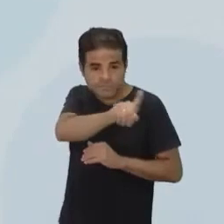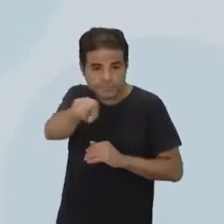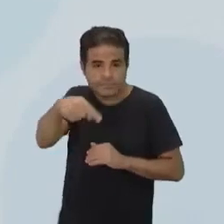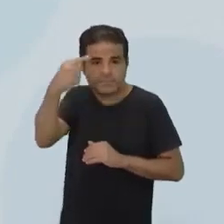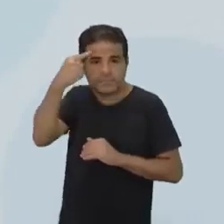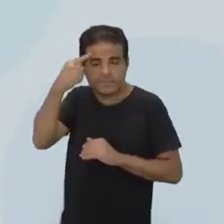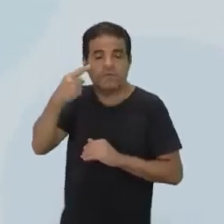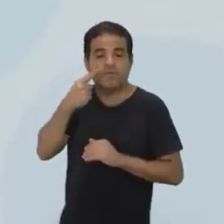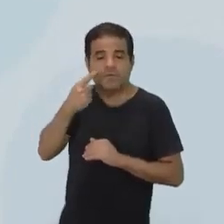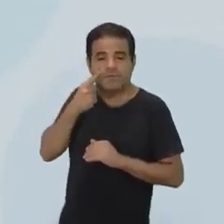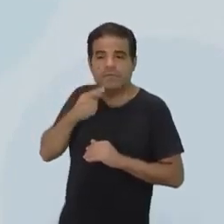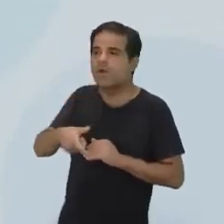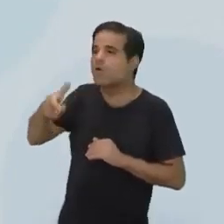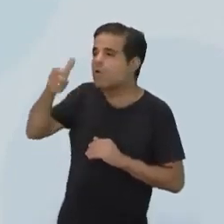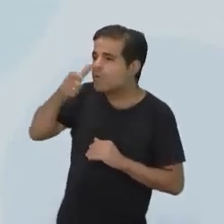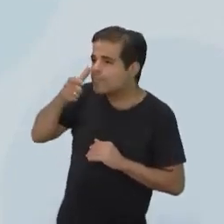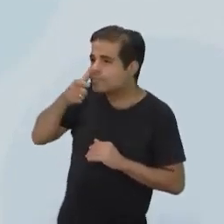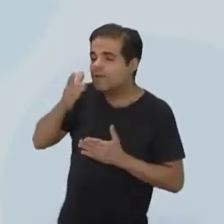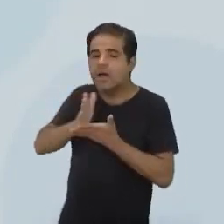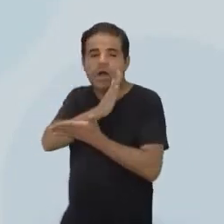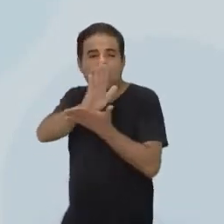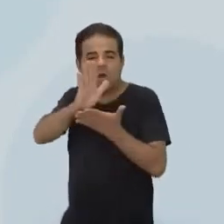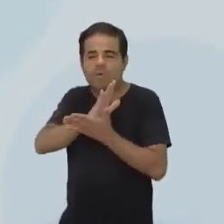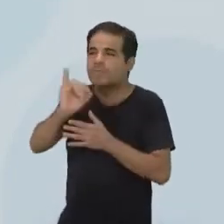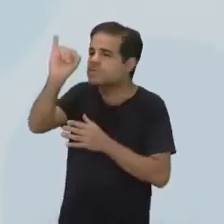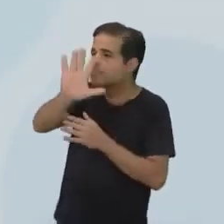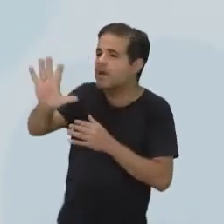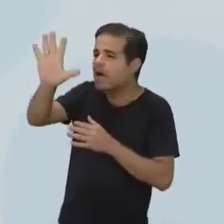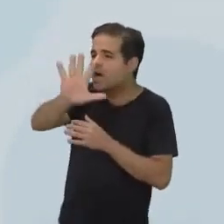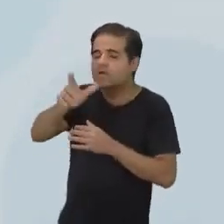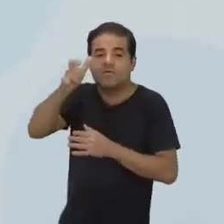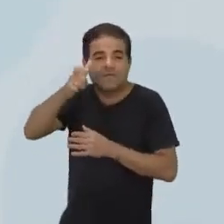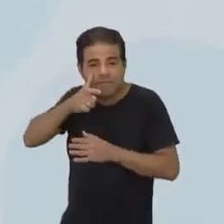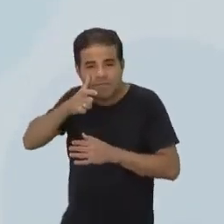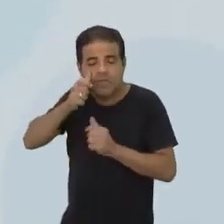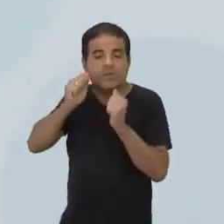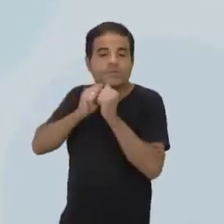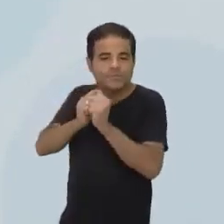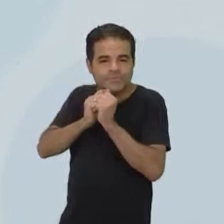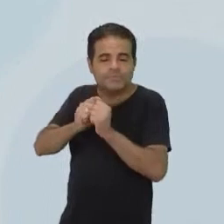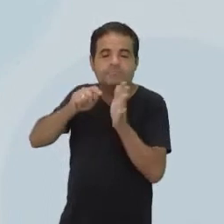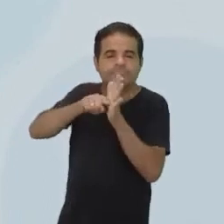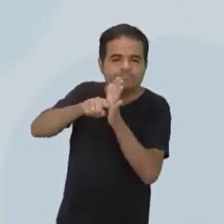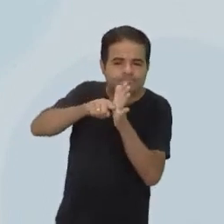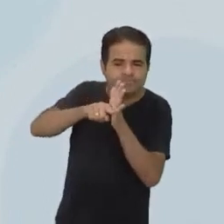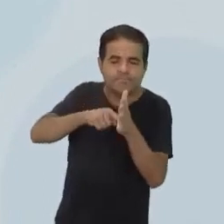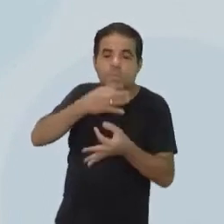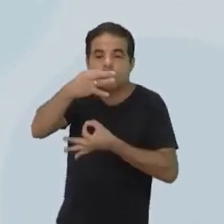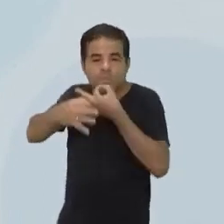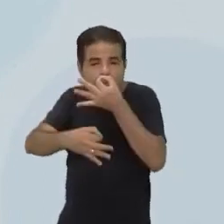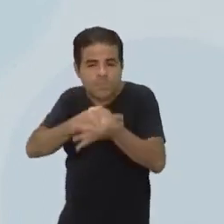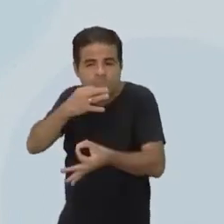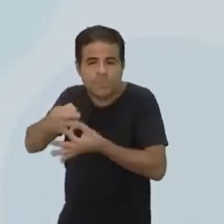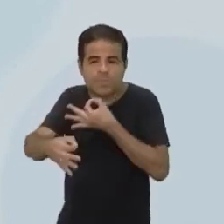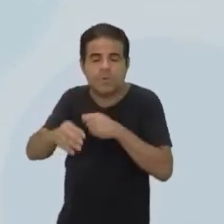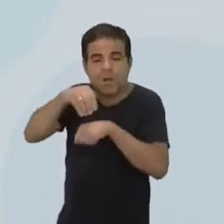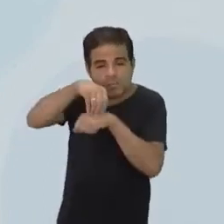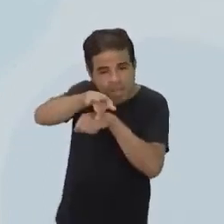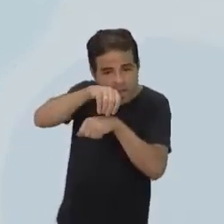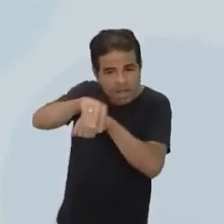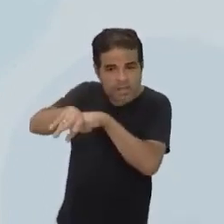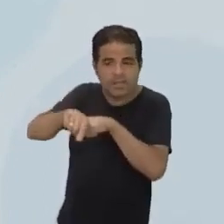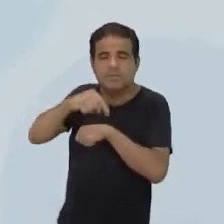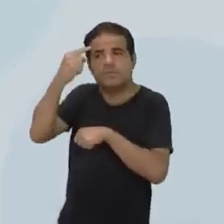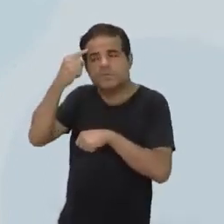vocês observar algumas imagens e analisar elas, tá? A sugestão aí dada